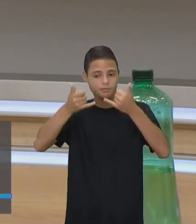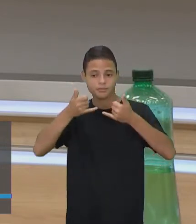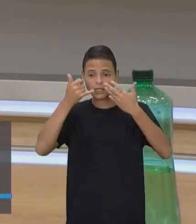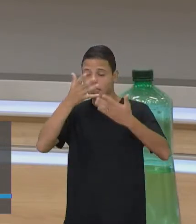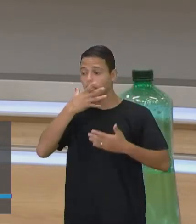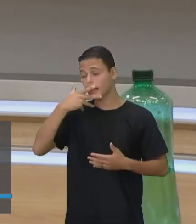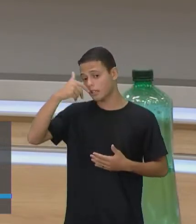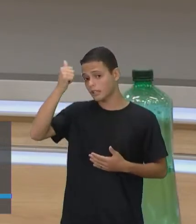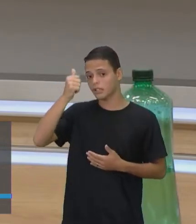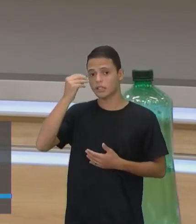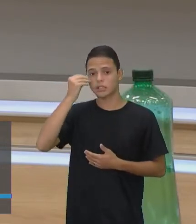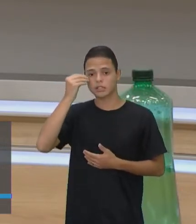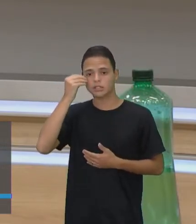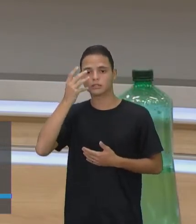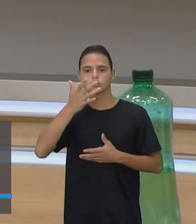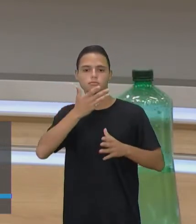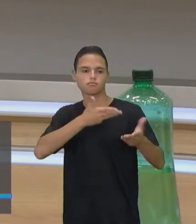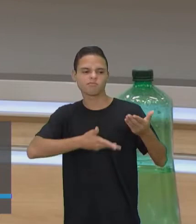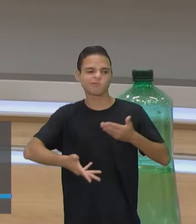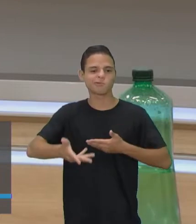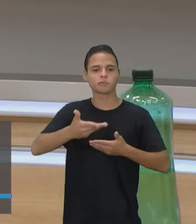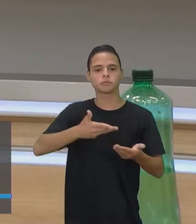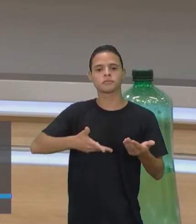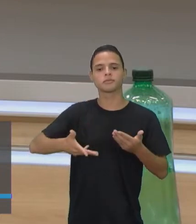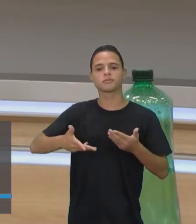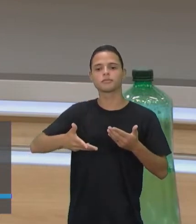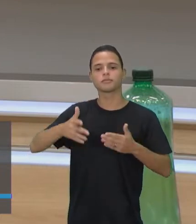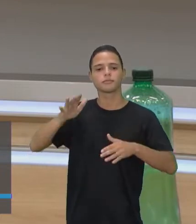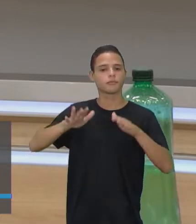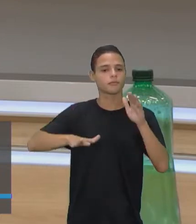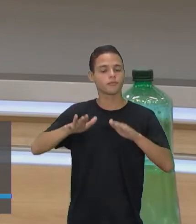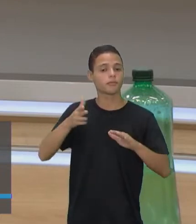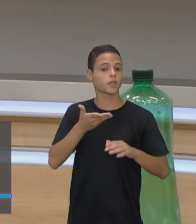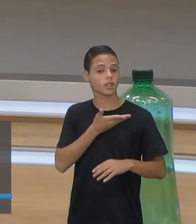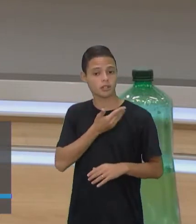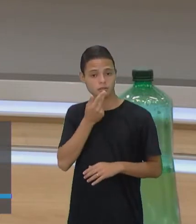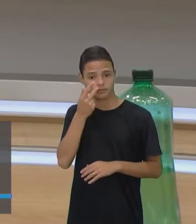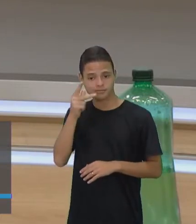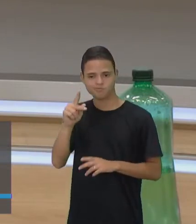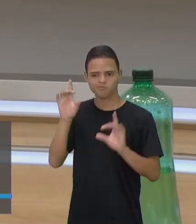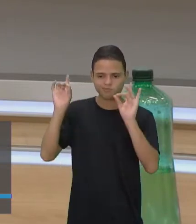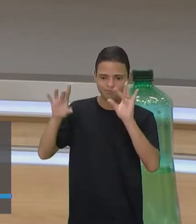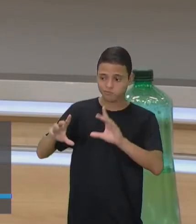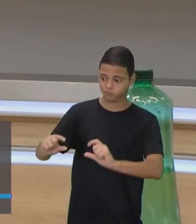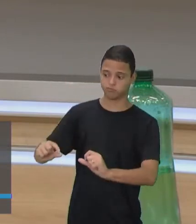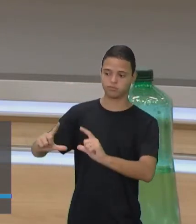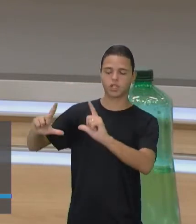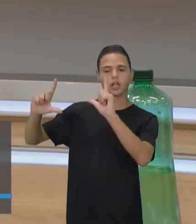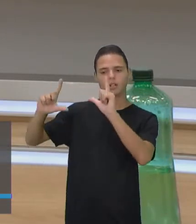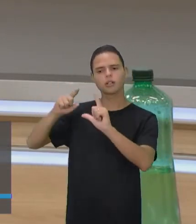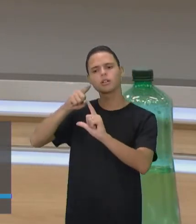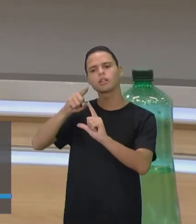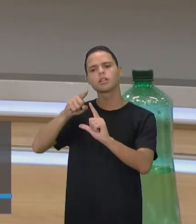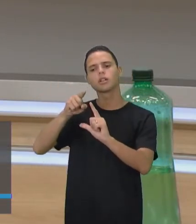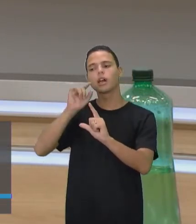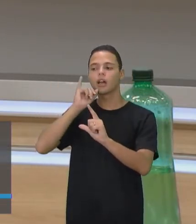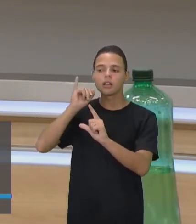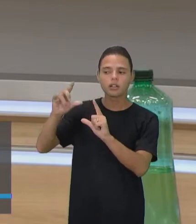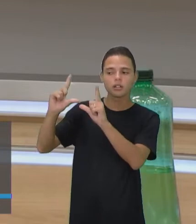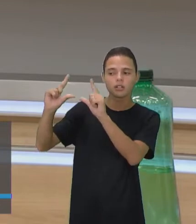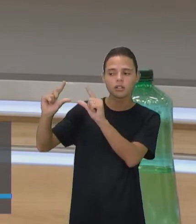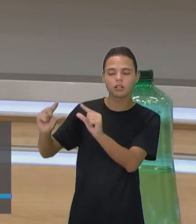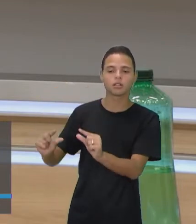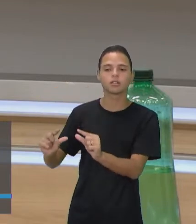de conscientizar. Às vezes, o seu colega que acaba gerando muito mais lixo, vocês começam a perceber quais são os hábitos das